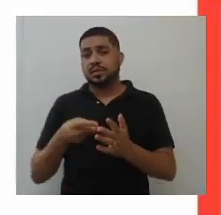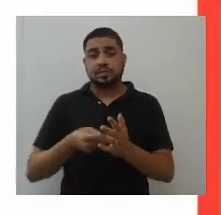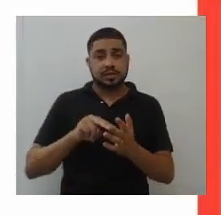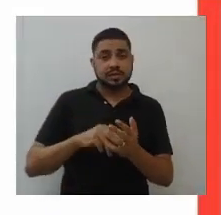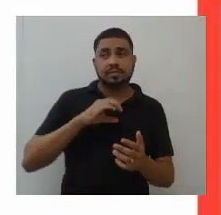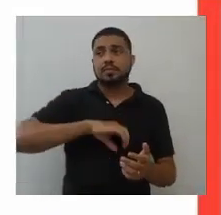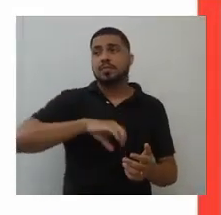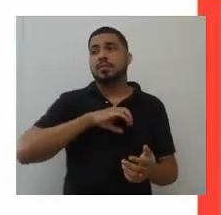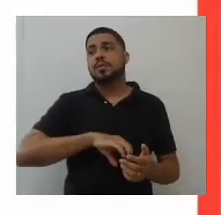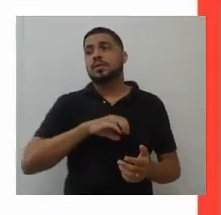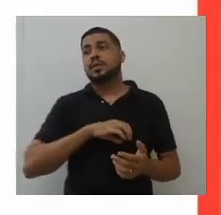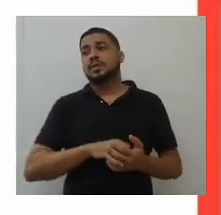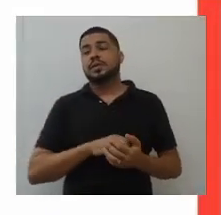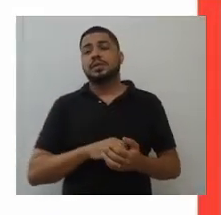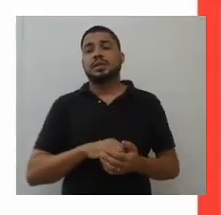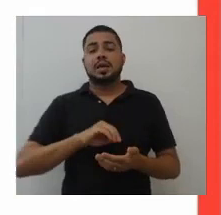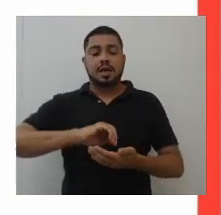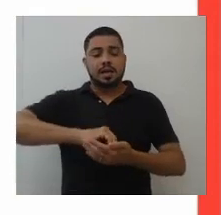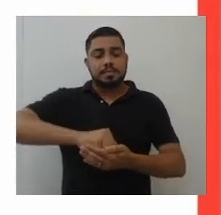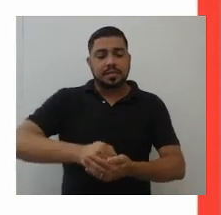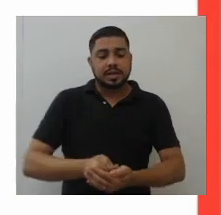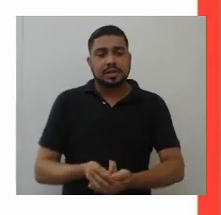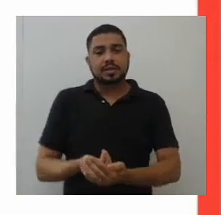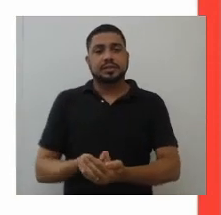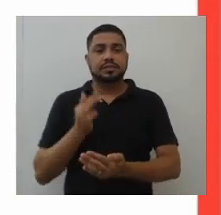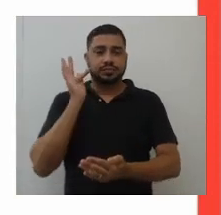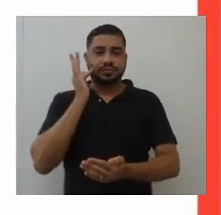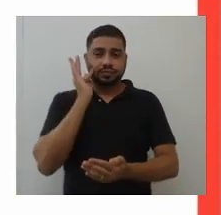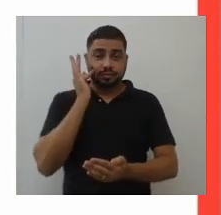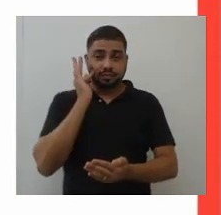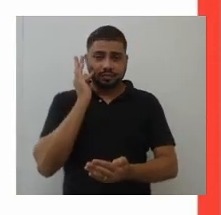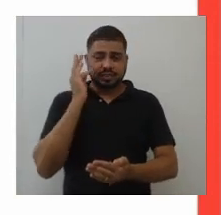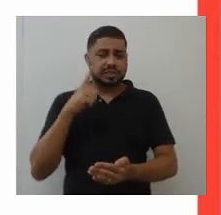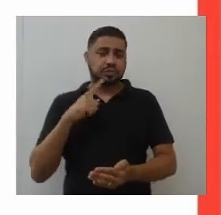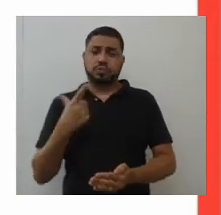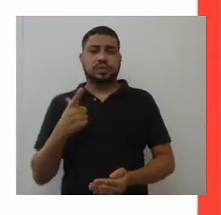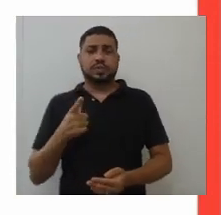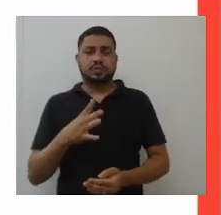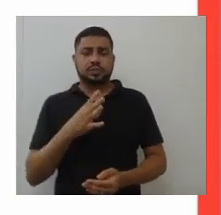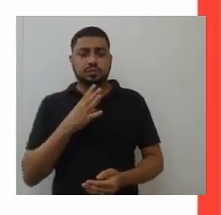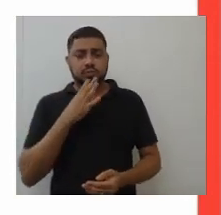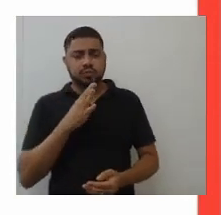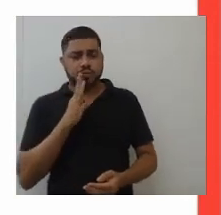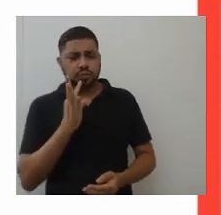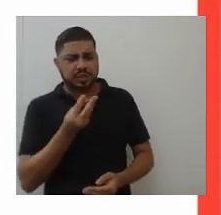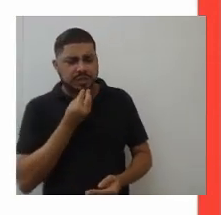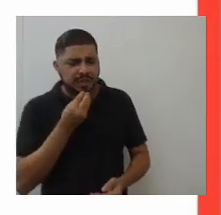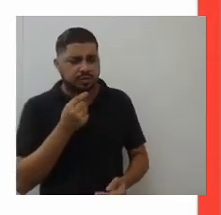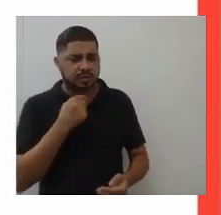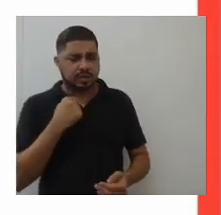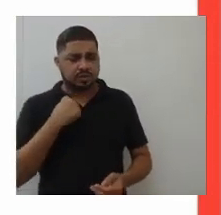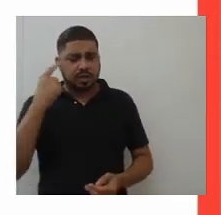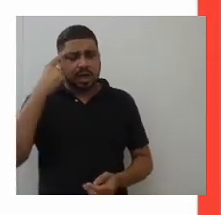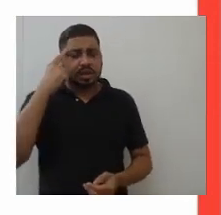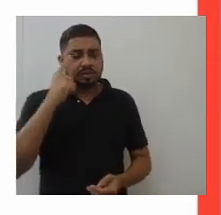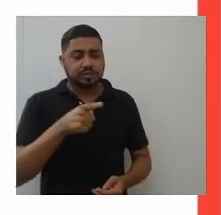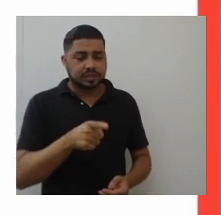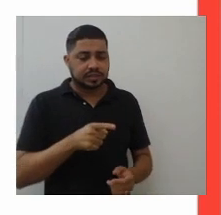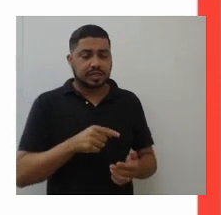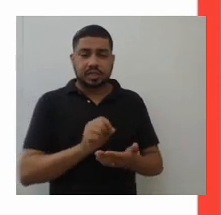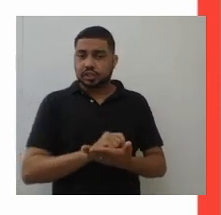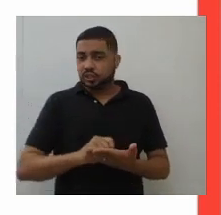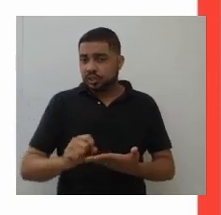língua portuguesa como abacate. Só que, claro, quando eu não tenho conhecimento, eu acho que avocado, pelo que está escrito lá, pela